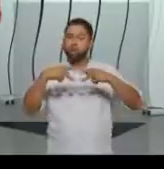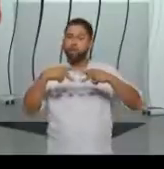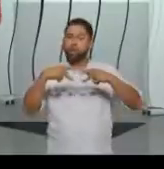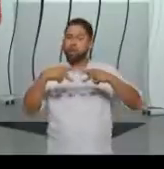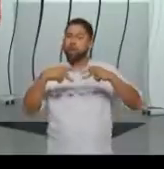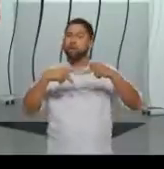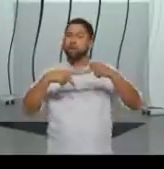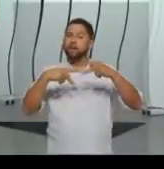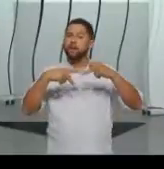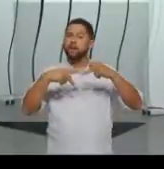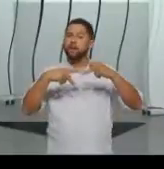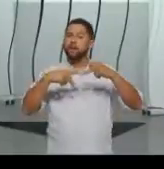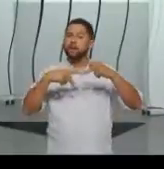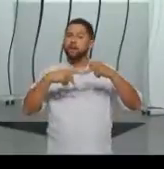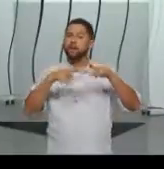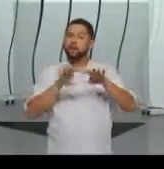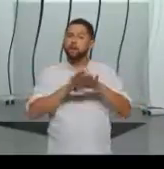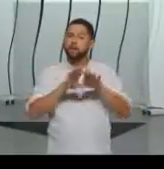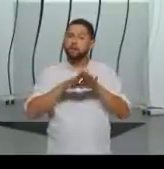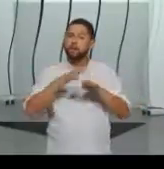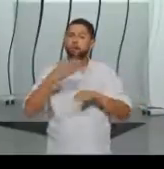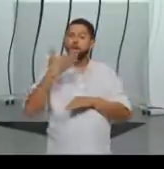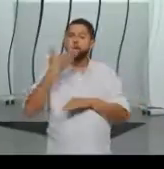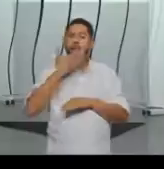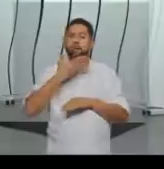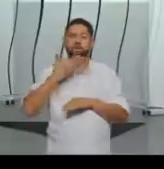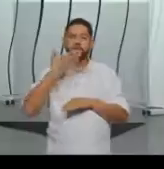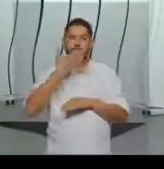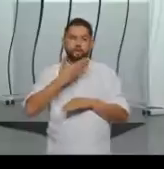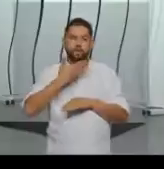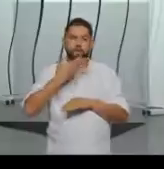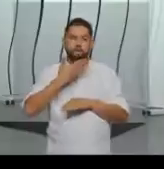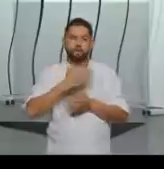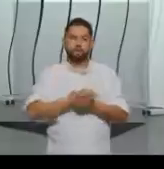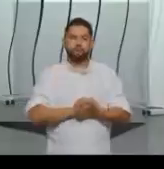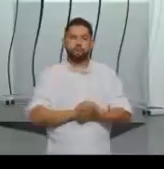açúcares. E essas bactérias, elas vão ser